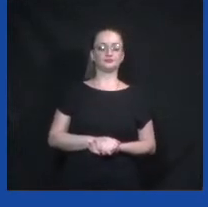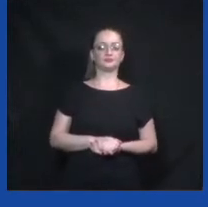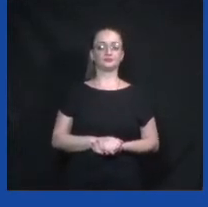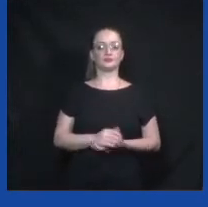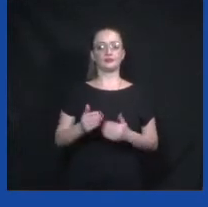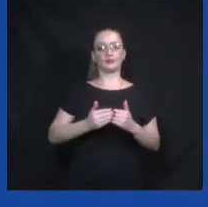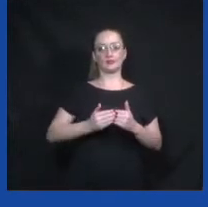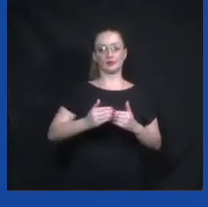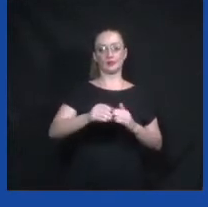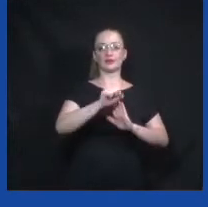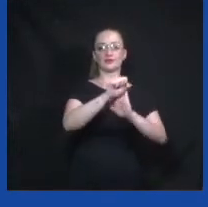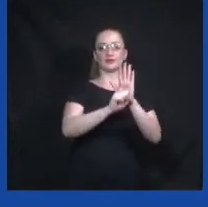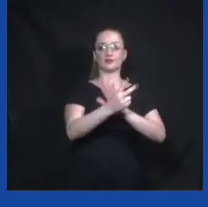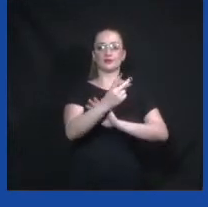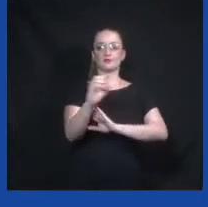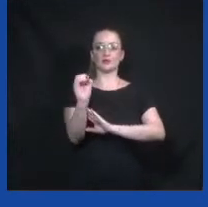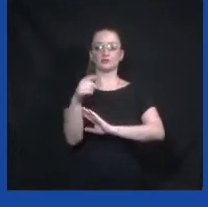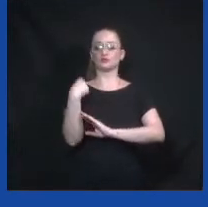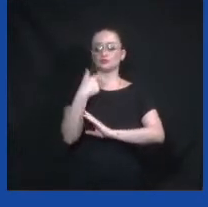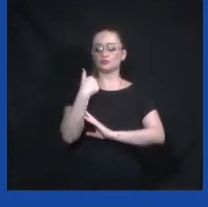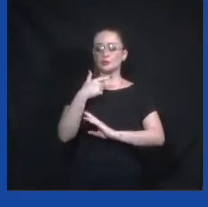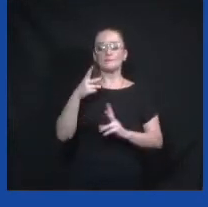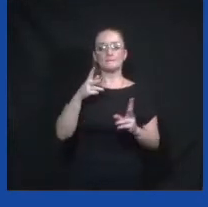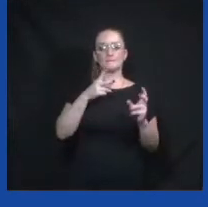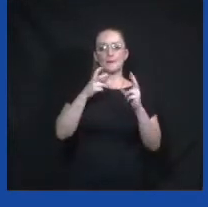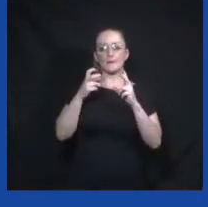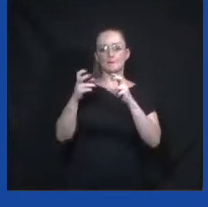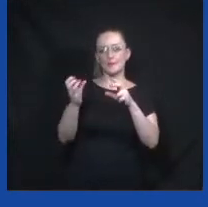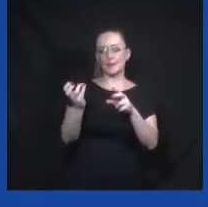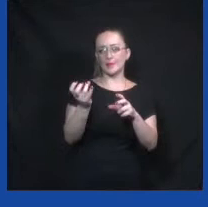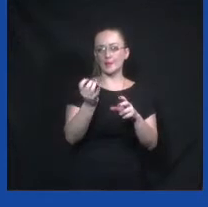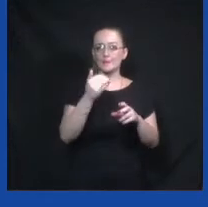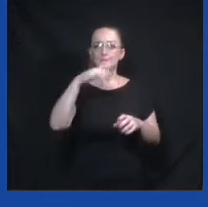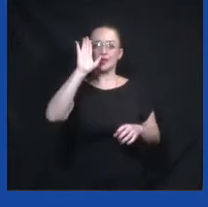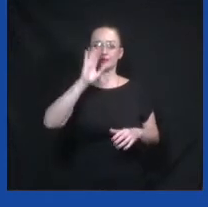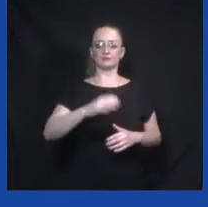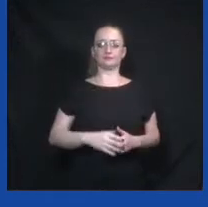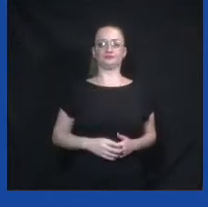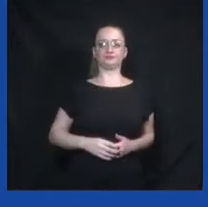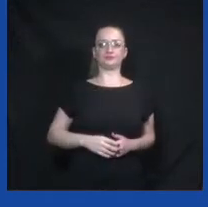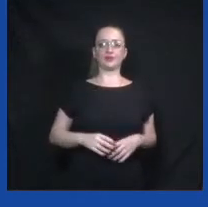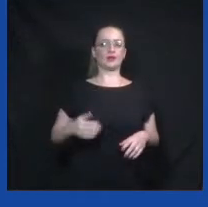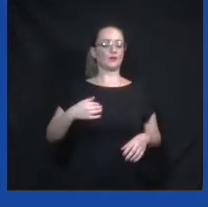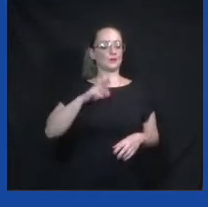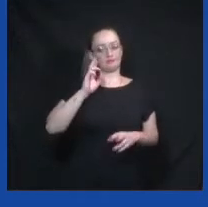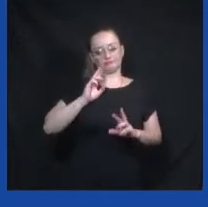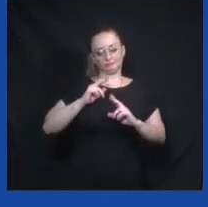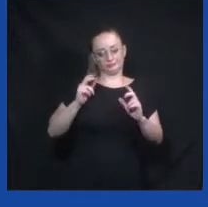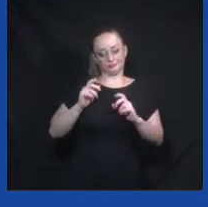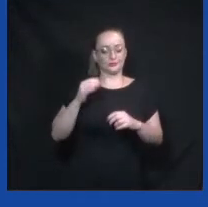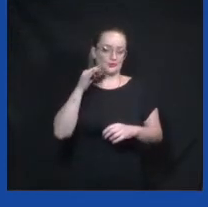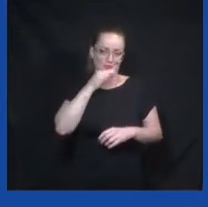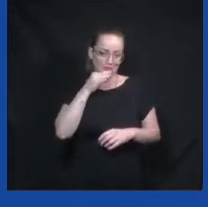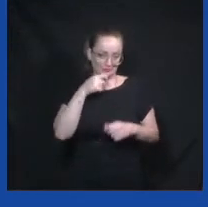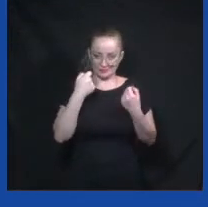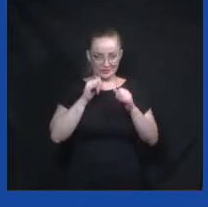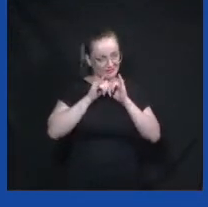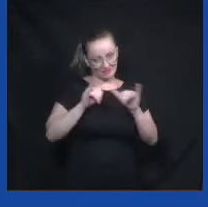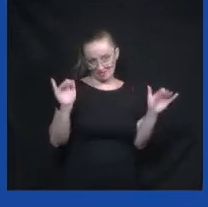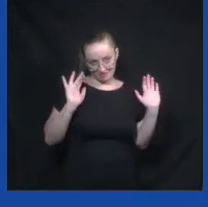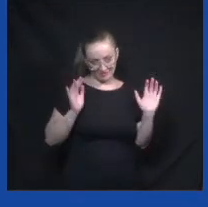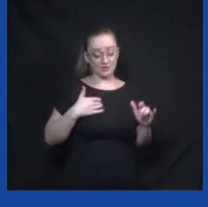século XX, a gente foi atrás de quantificar cada vez mais. E por razões óbvias, que a gente não precisa mencionar aqui,